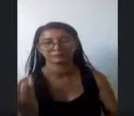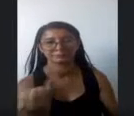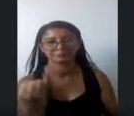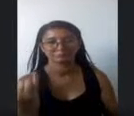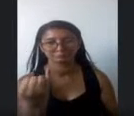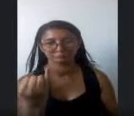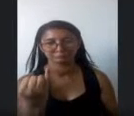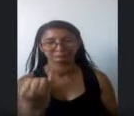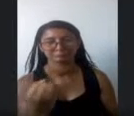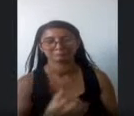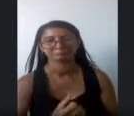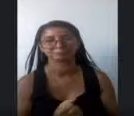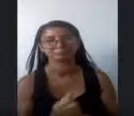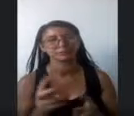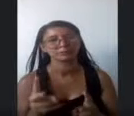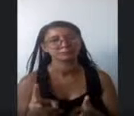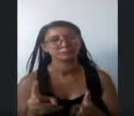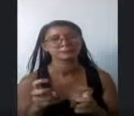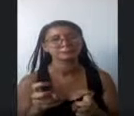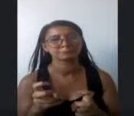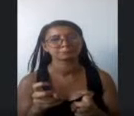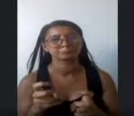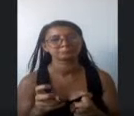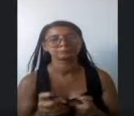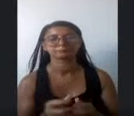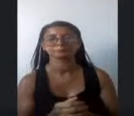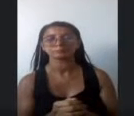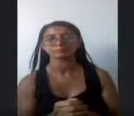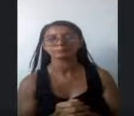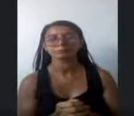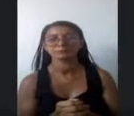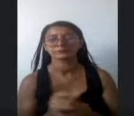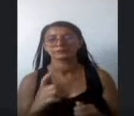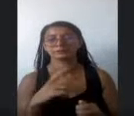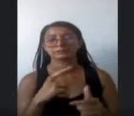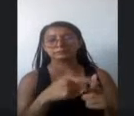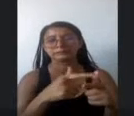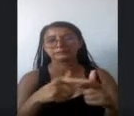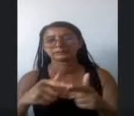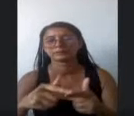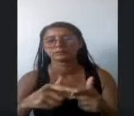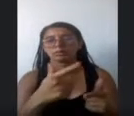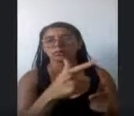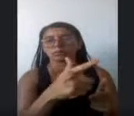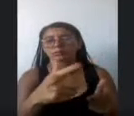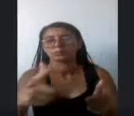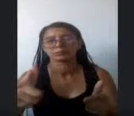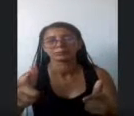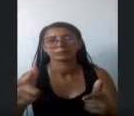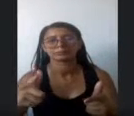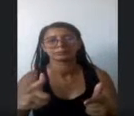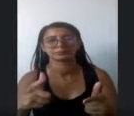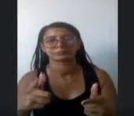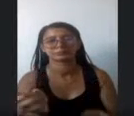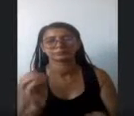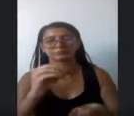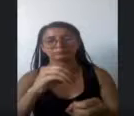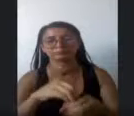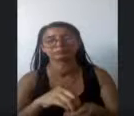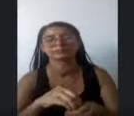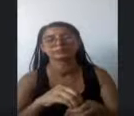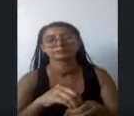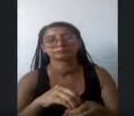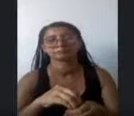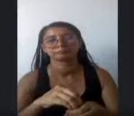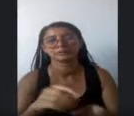Mas, assim, a gente percebe que outras questões são envolvidas no contexto da sífilis e da saúde do homem.